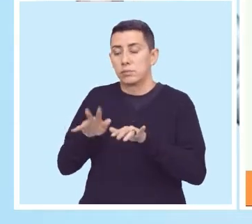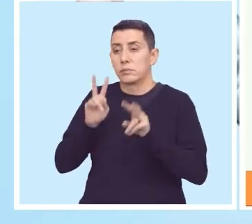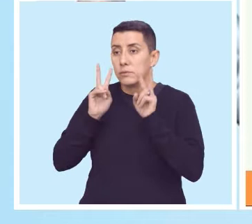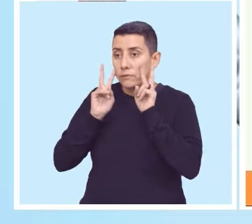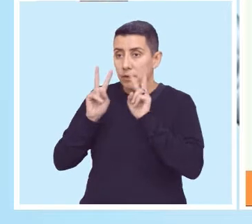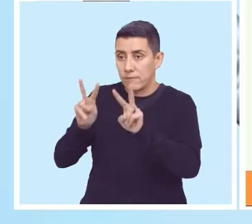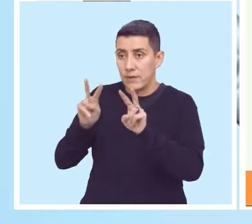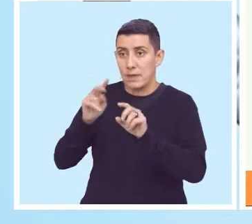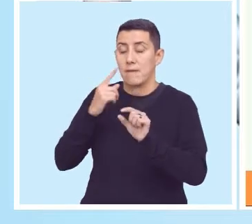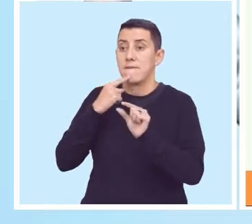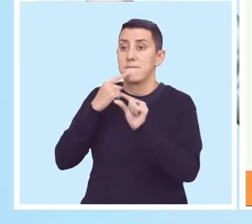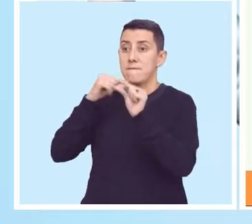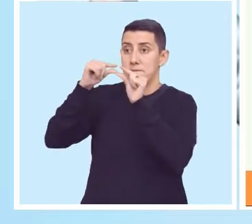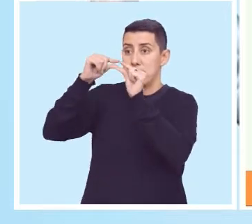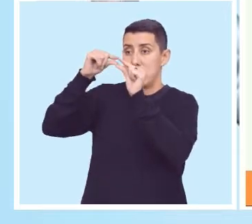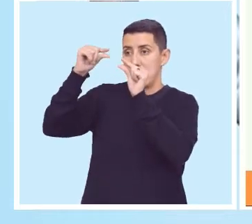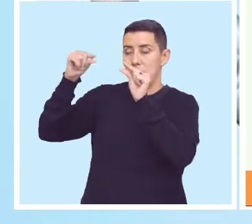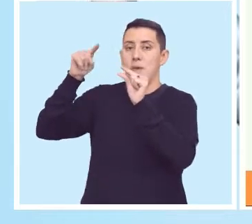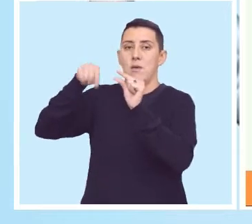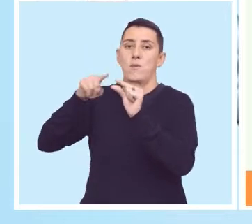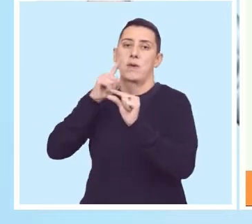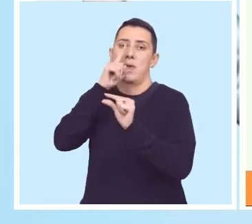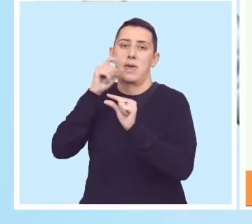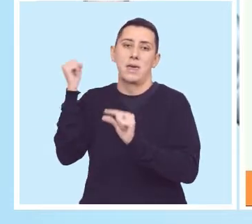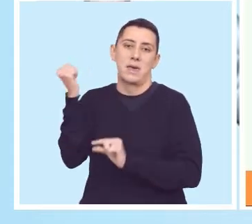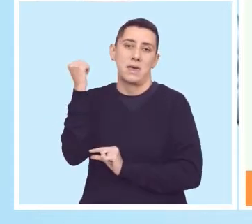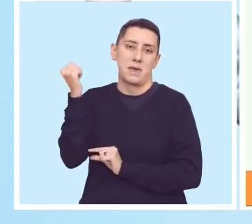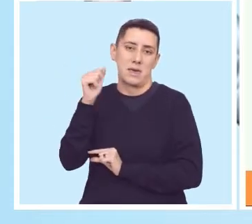parte que está em vermelha está crítico. Então,